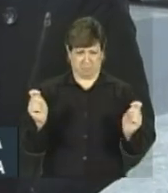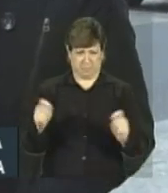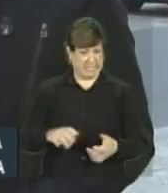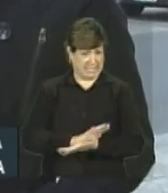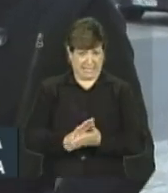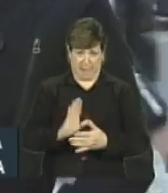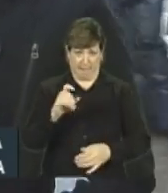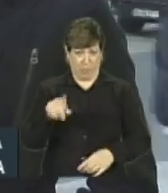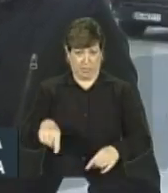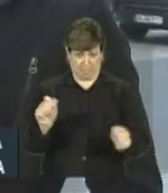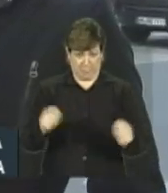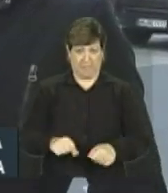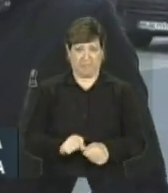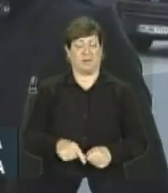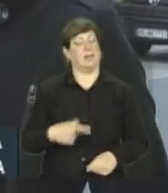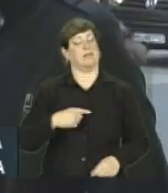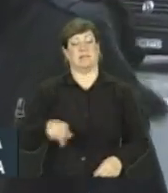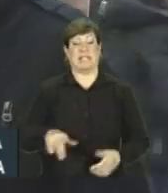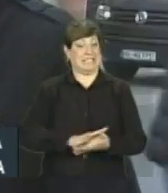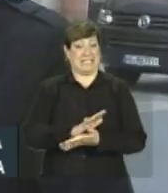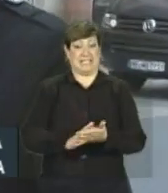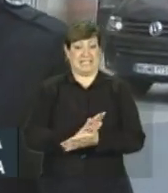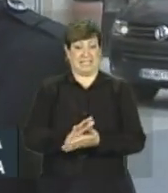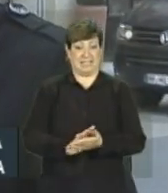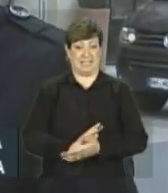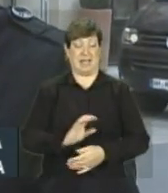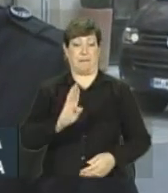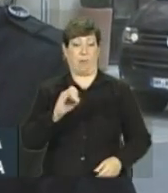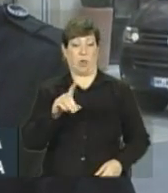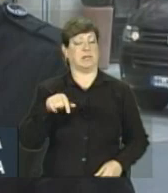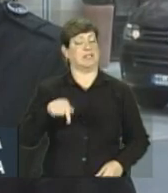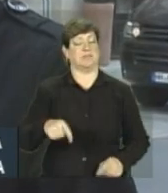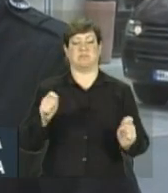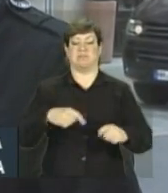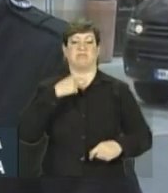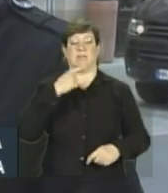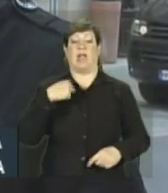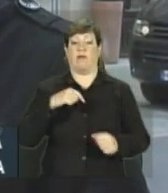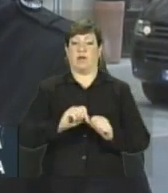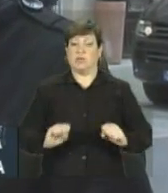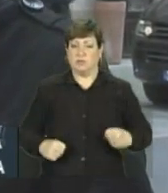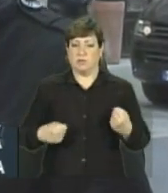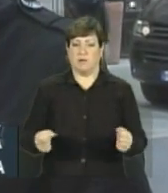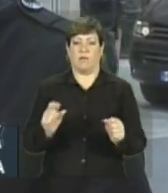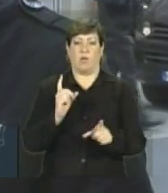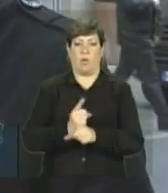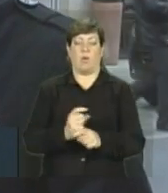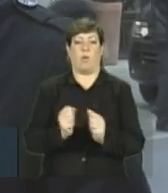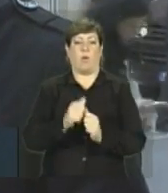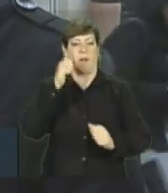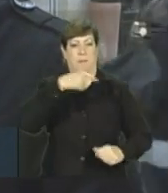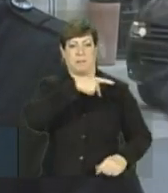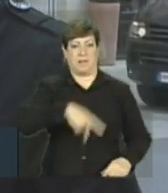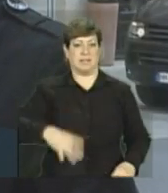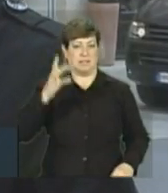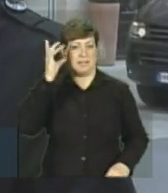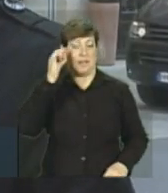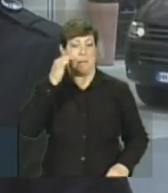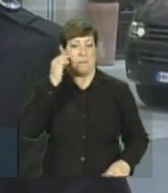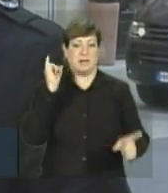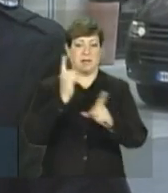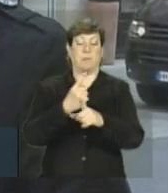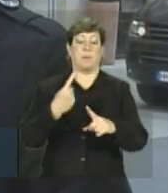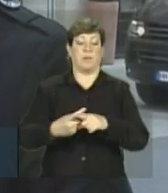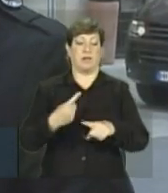possível? Sem a bolsa, com certeza isso não seria possível. E tanto que eu fiz um esforço para conseguir encontrar com a Dilma Rousseff